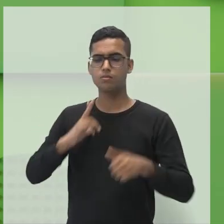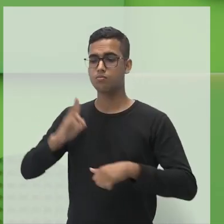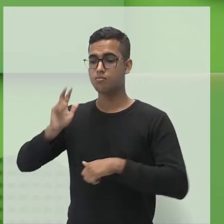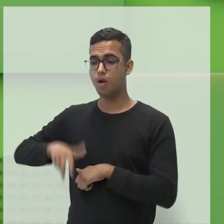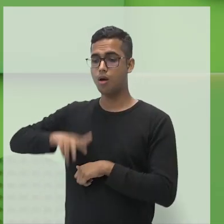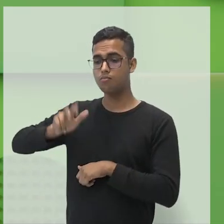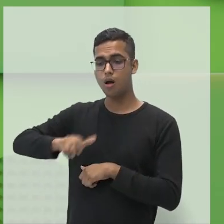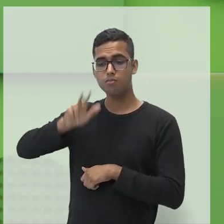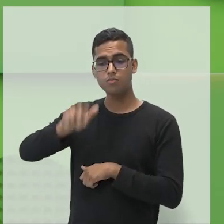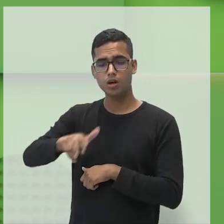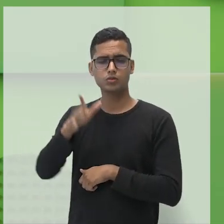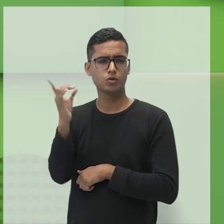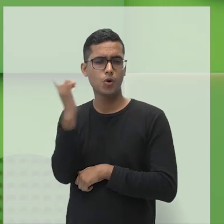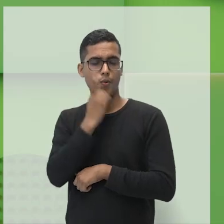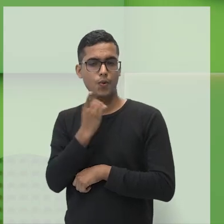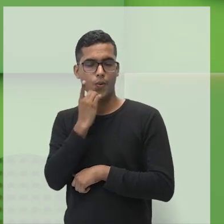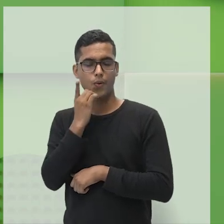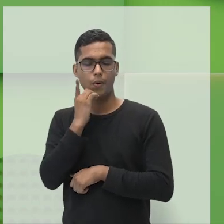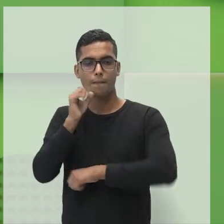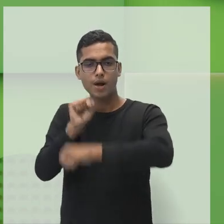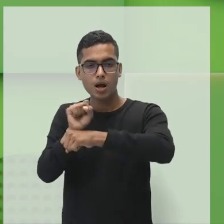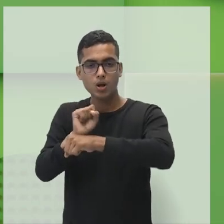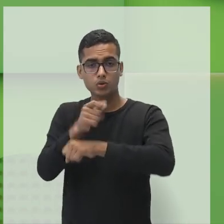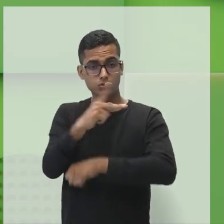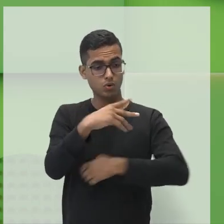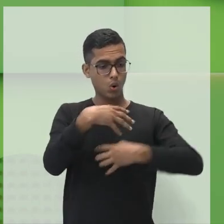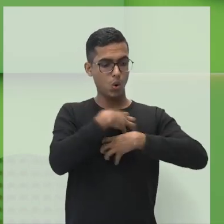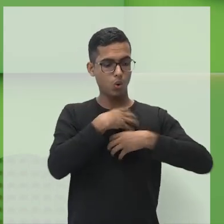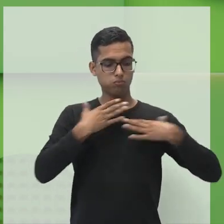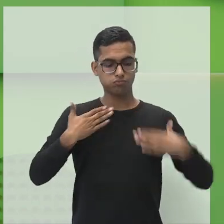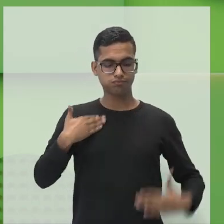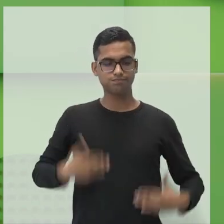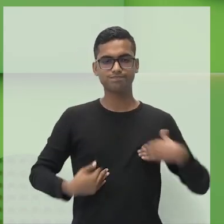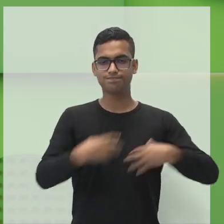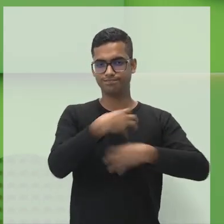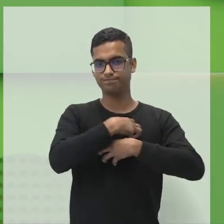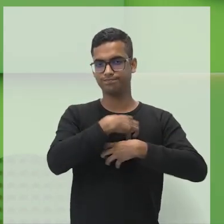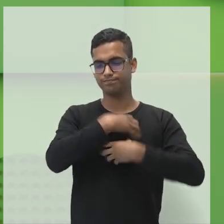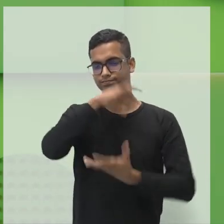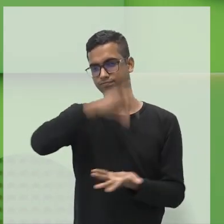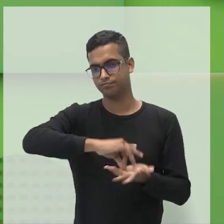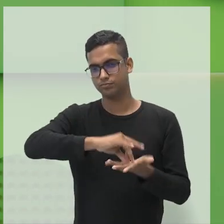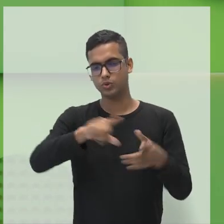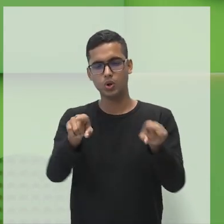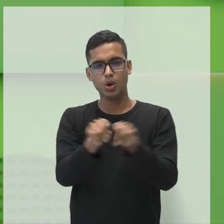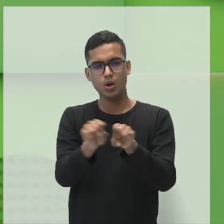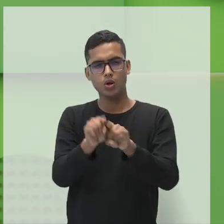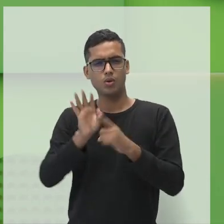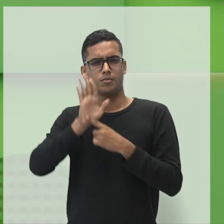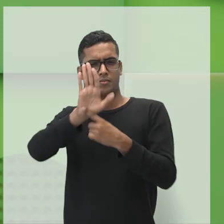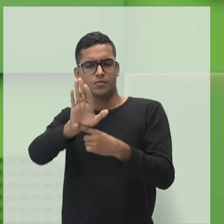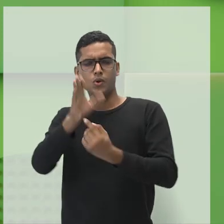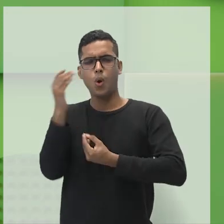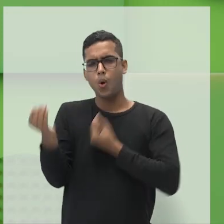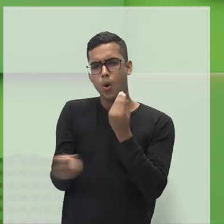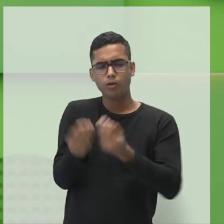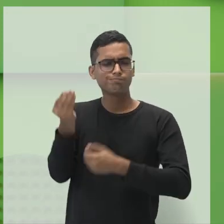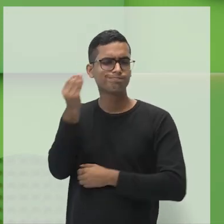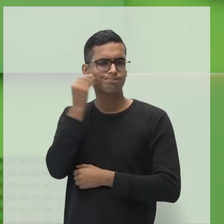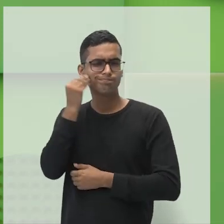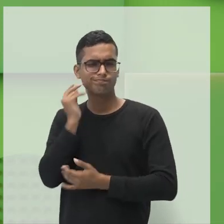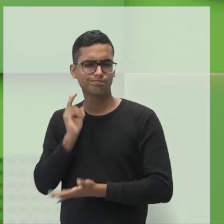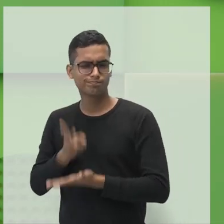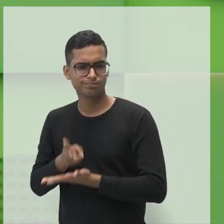diariamente, o seu corpo vai sentir. Então, esse ato aí, ele explica mais ou menos essa questão de você tentar manter